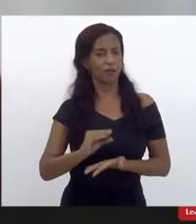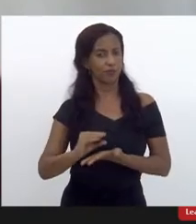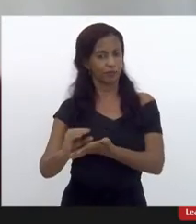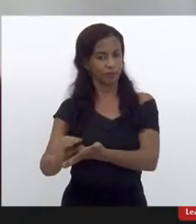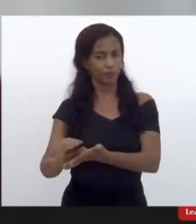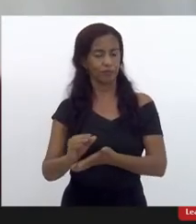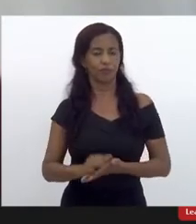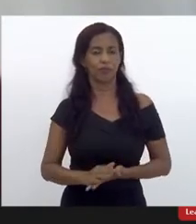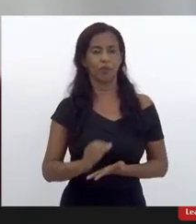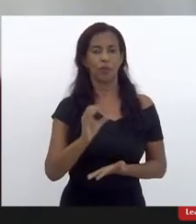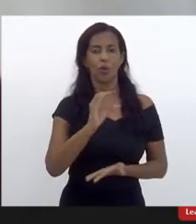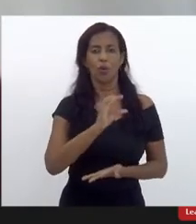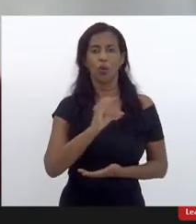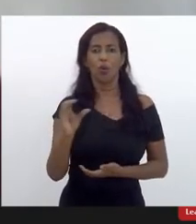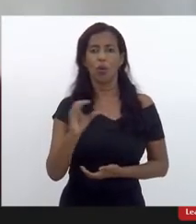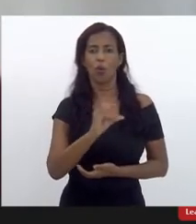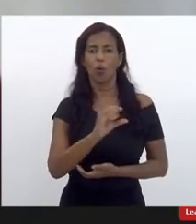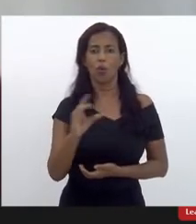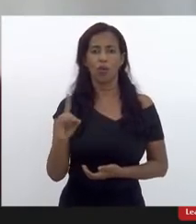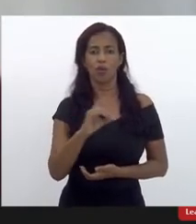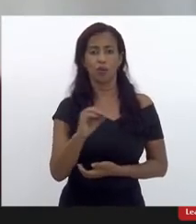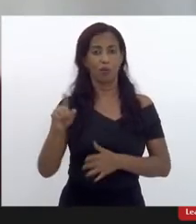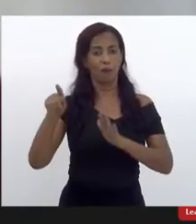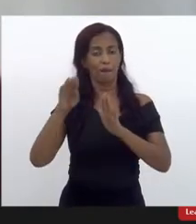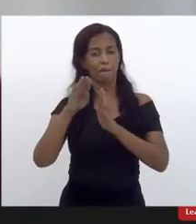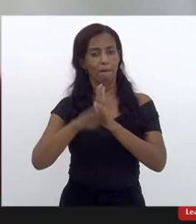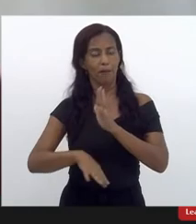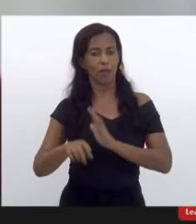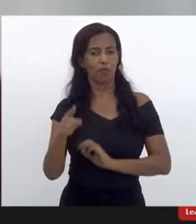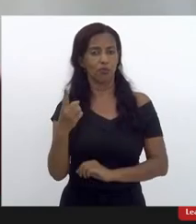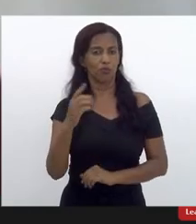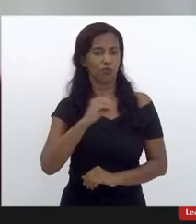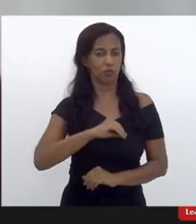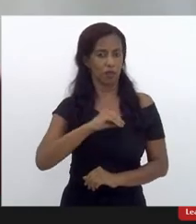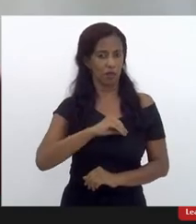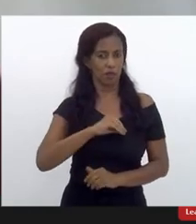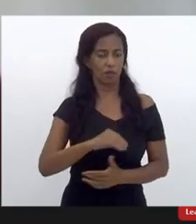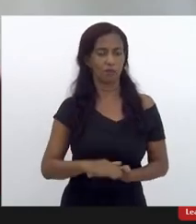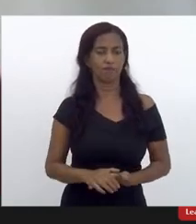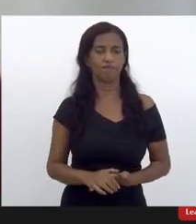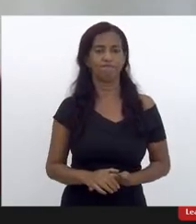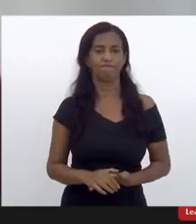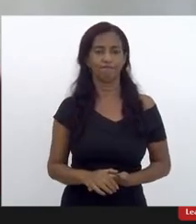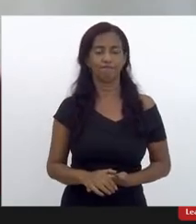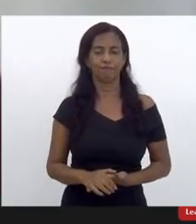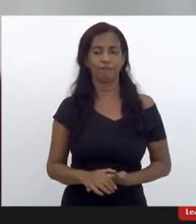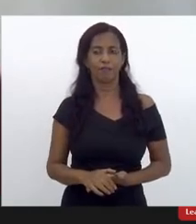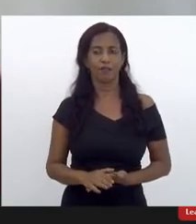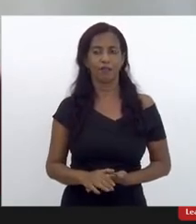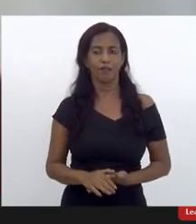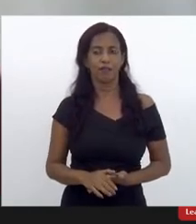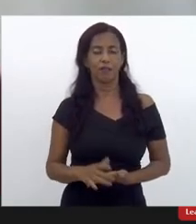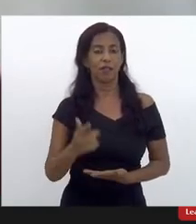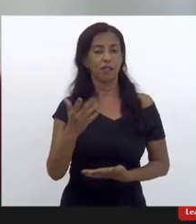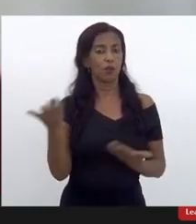os nossos coordenadores de CVT menos de um salário mínimo de GE, de função gratificada. Então, hoje,